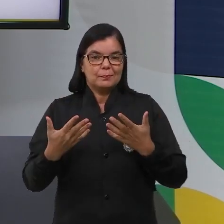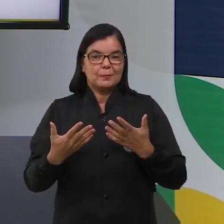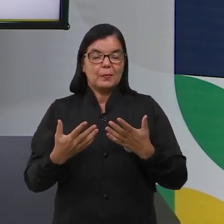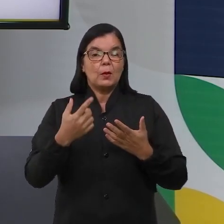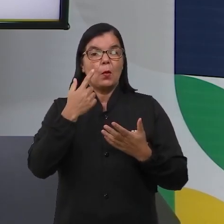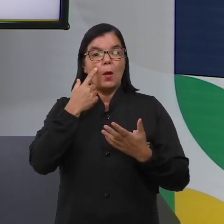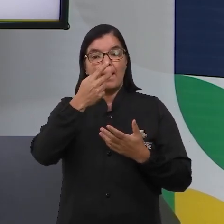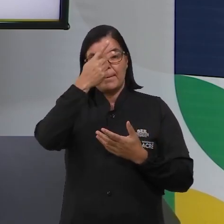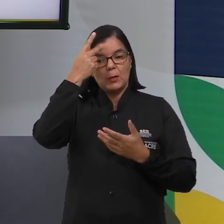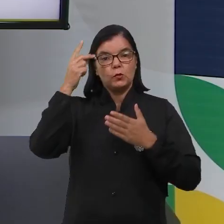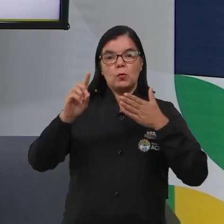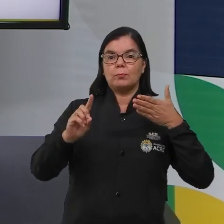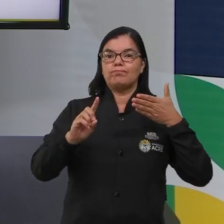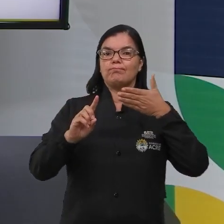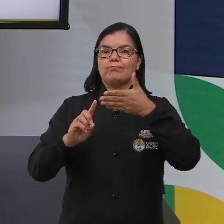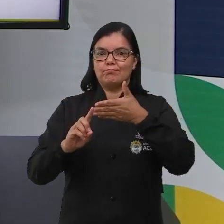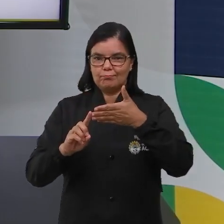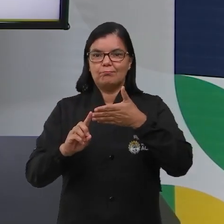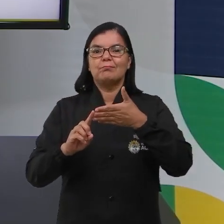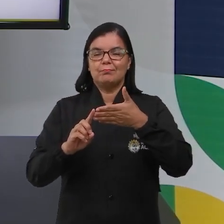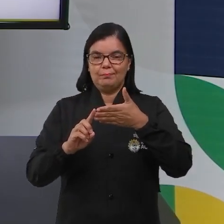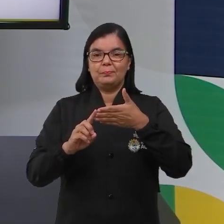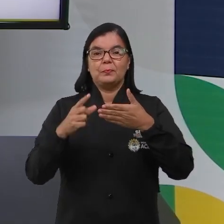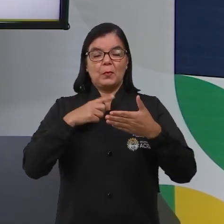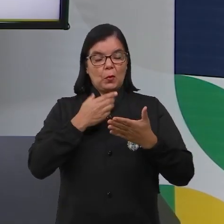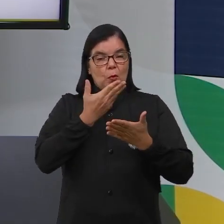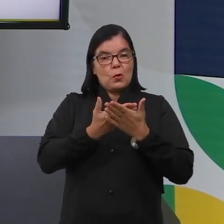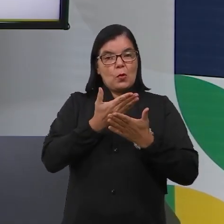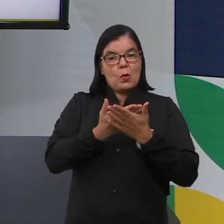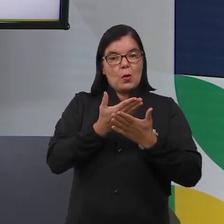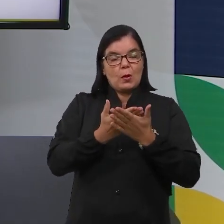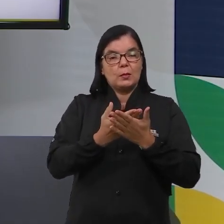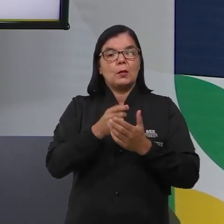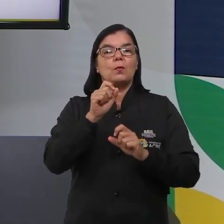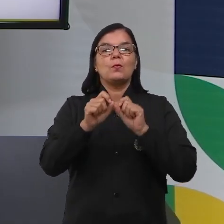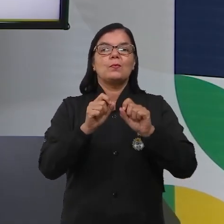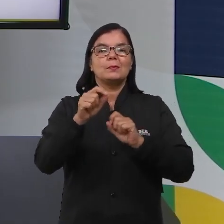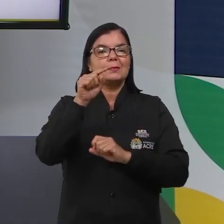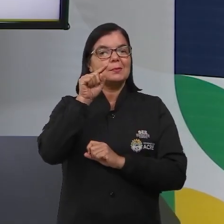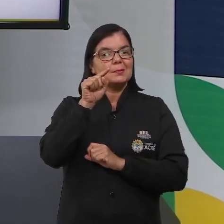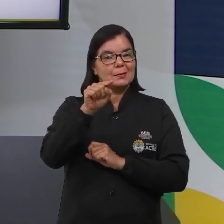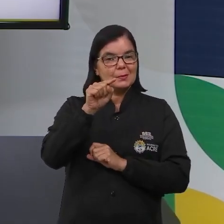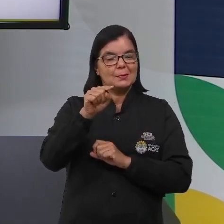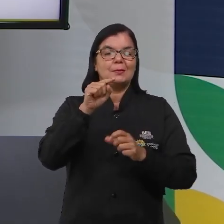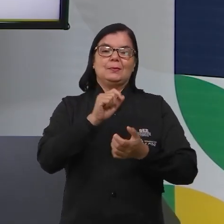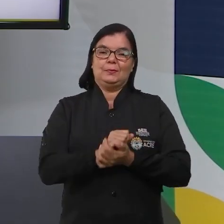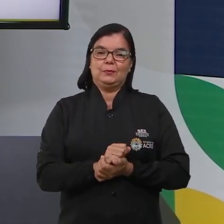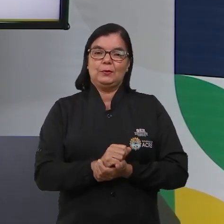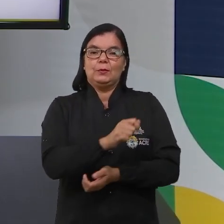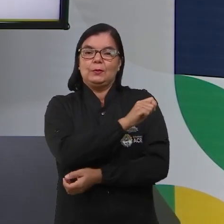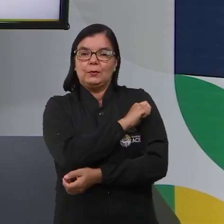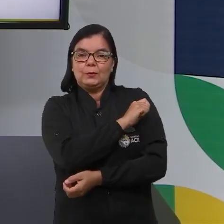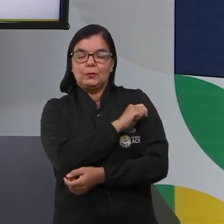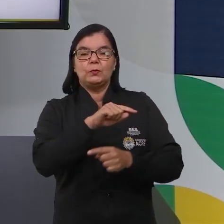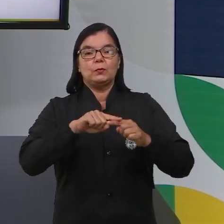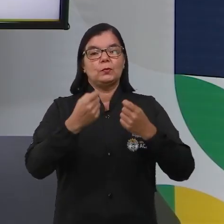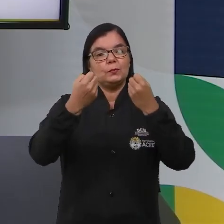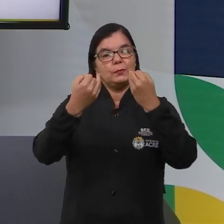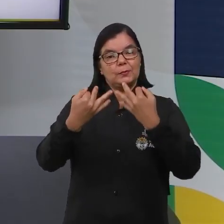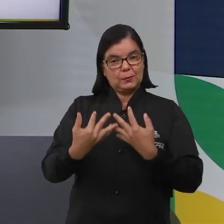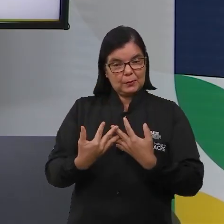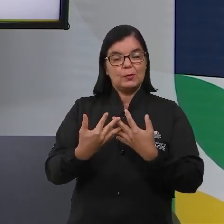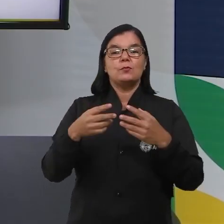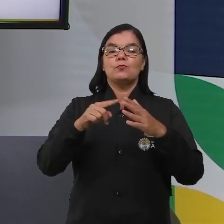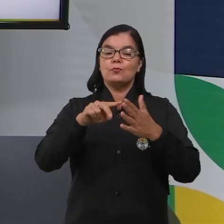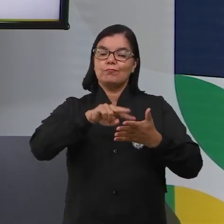meu público-alvo. Quando eu produzo uma aula, eu levo em consideração você, estudante. E quando nós falamos de efeito